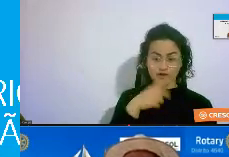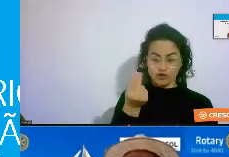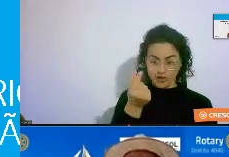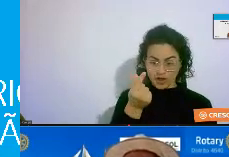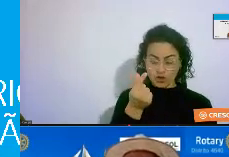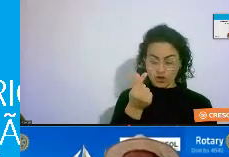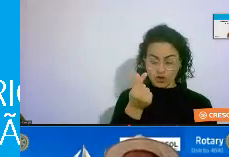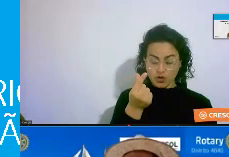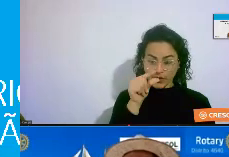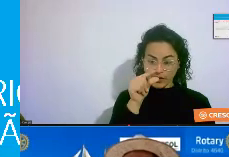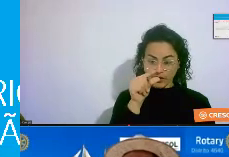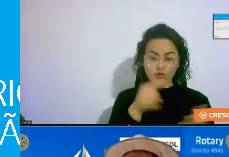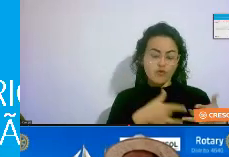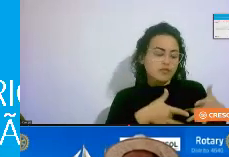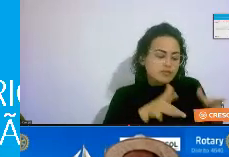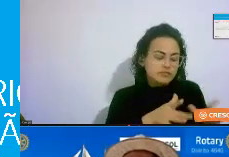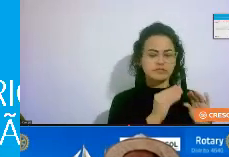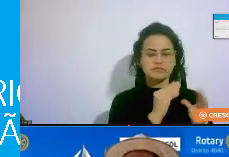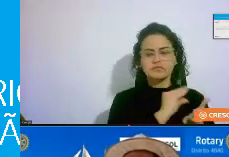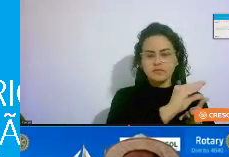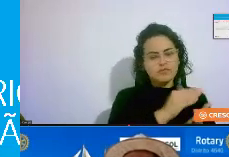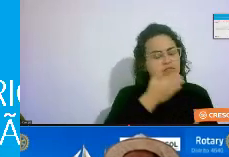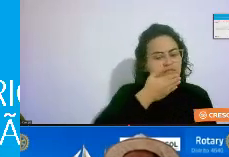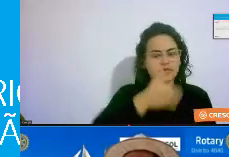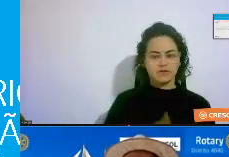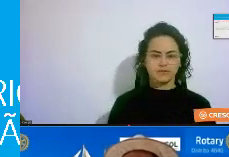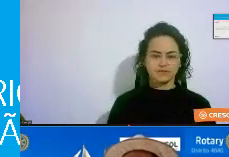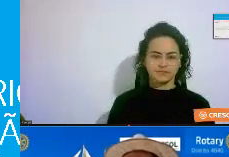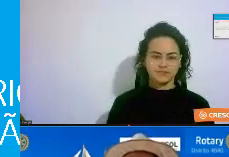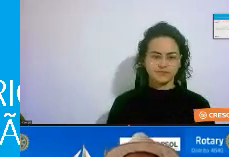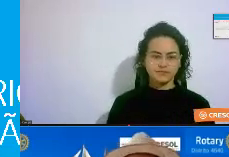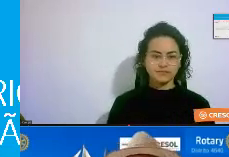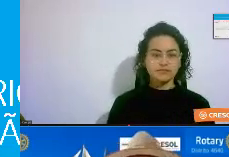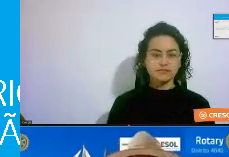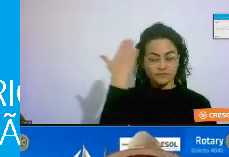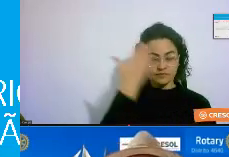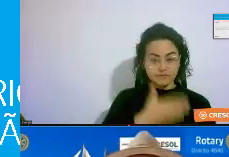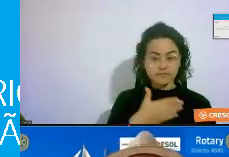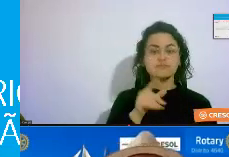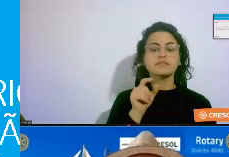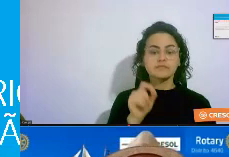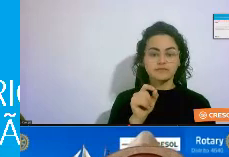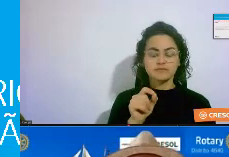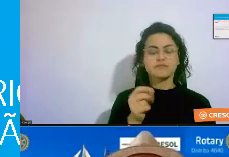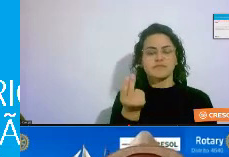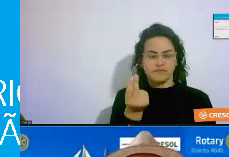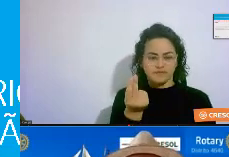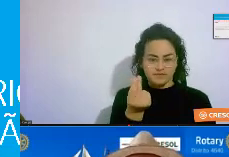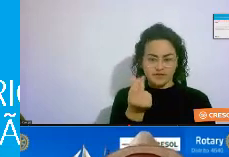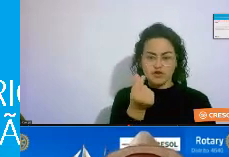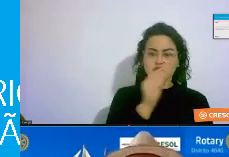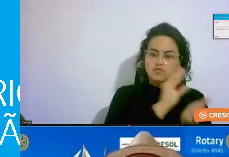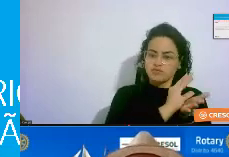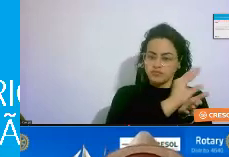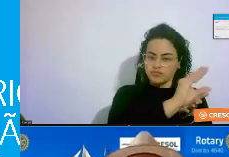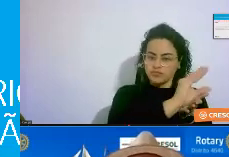coloque em circulação, que dará excelente resultado. Aqui está a prova que as doações que foram canalizadas através